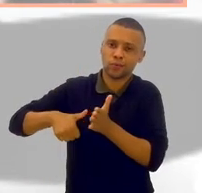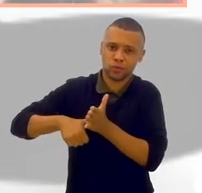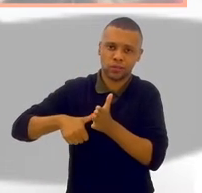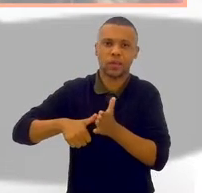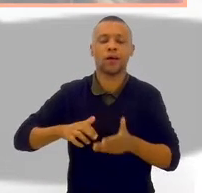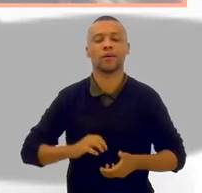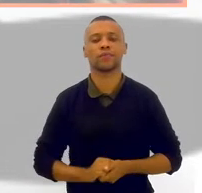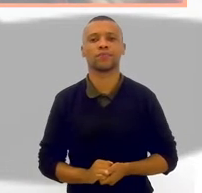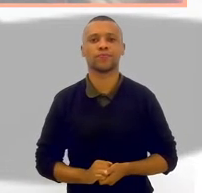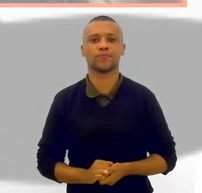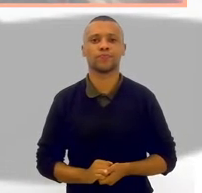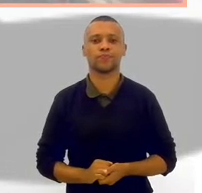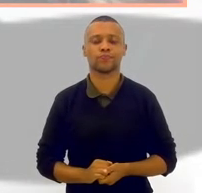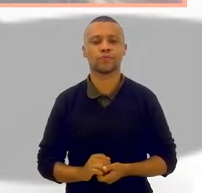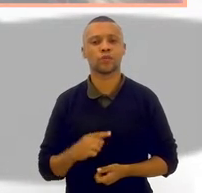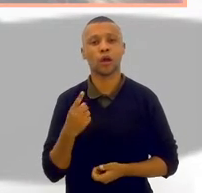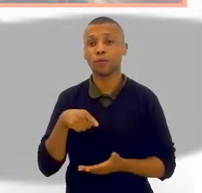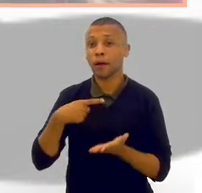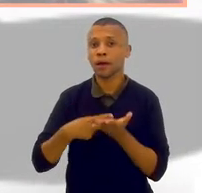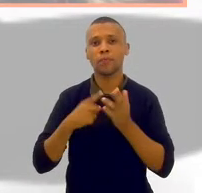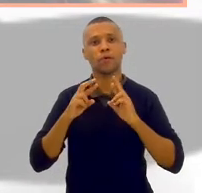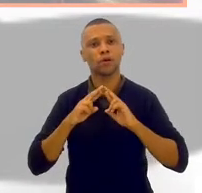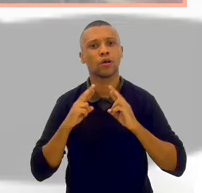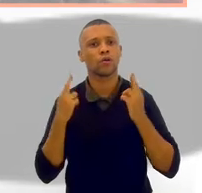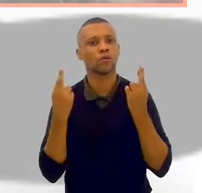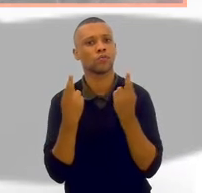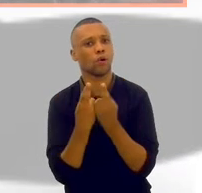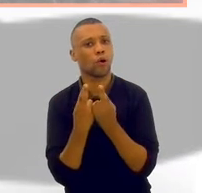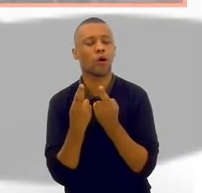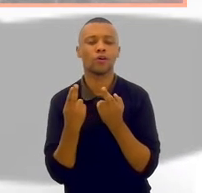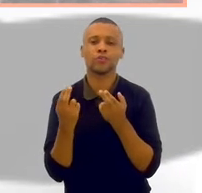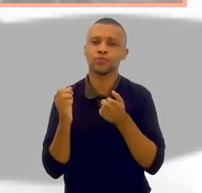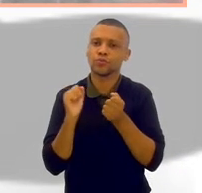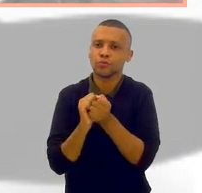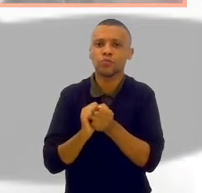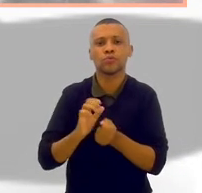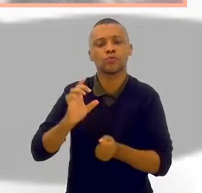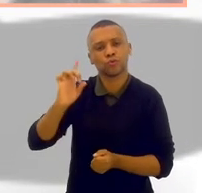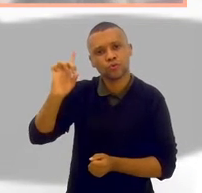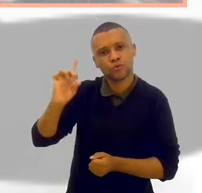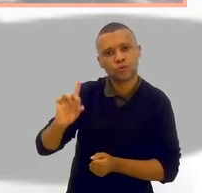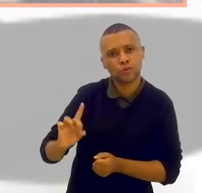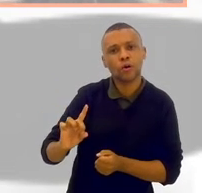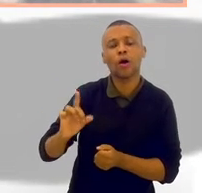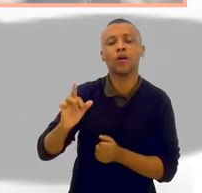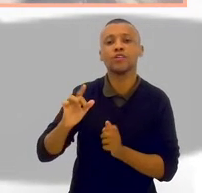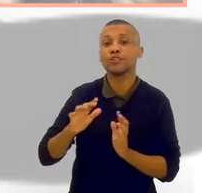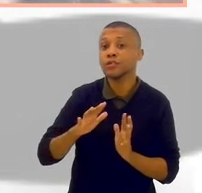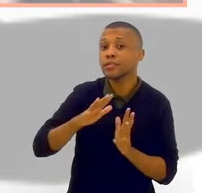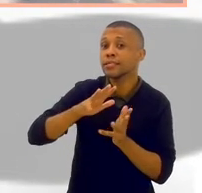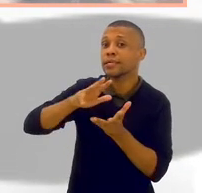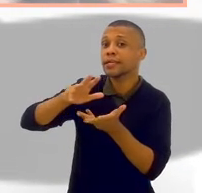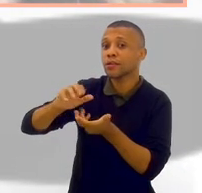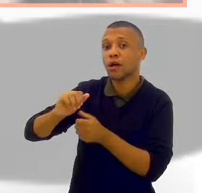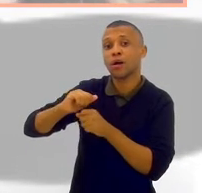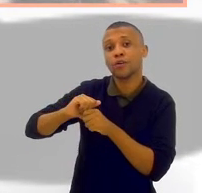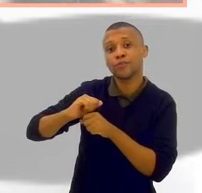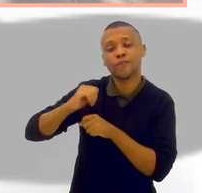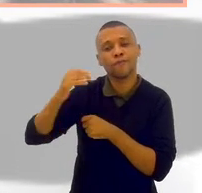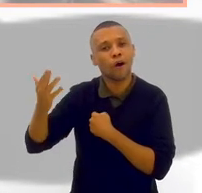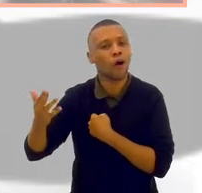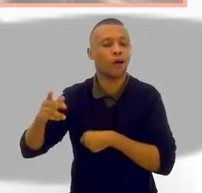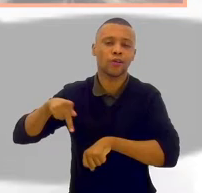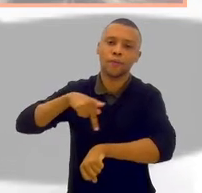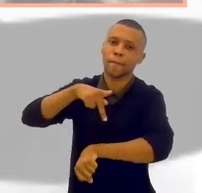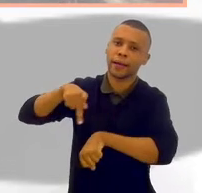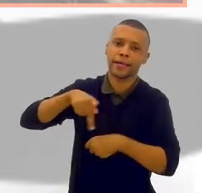associados. Nós tivemos reuniões com os diretores internacionais, né, dos